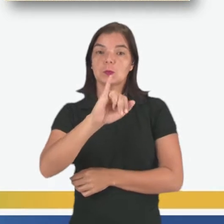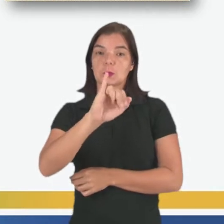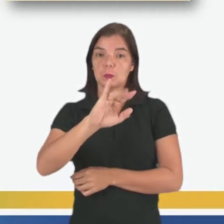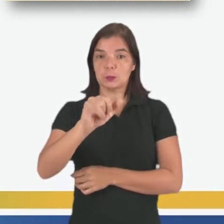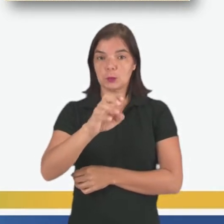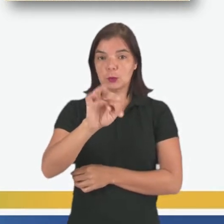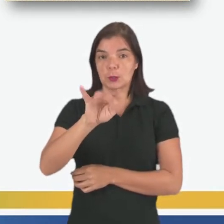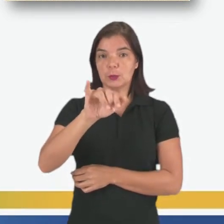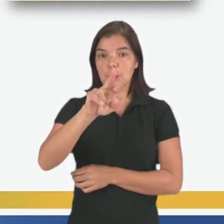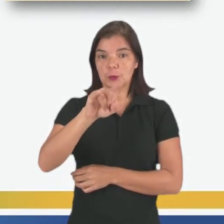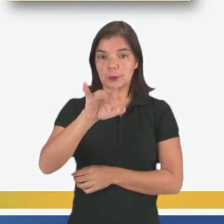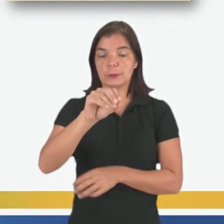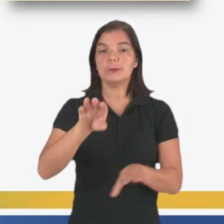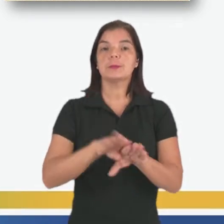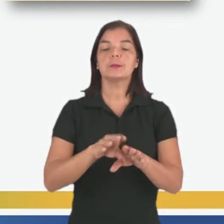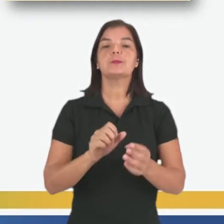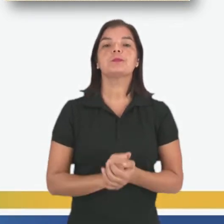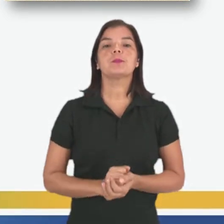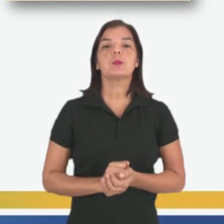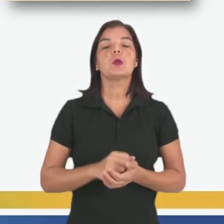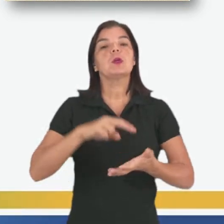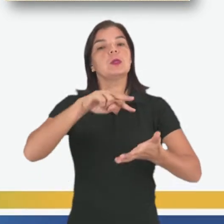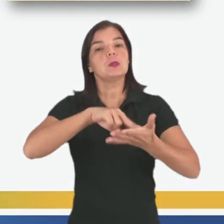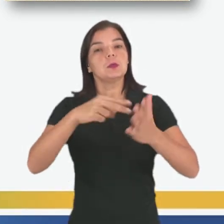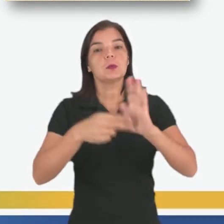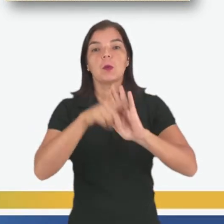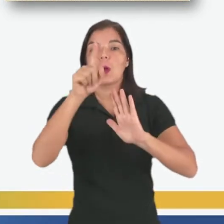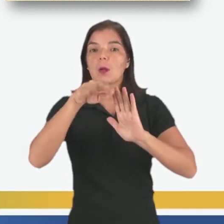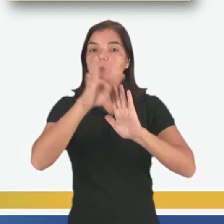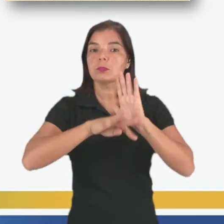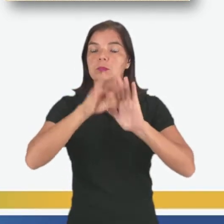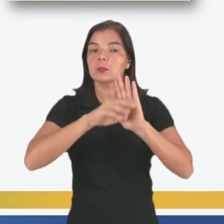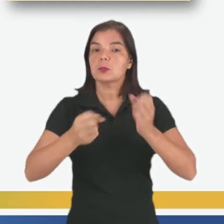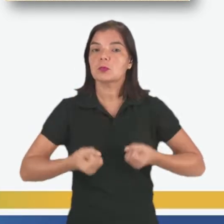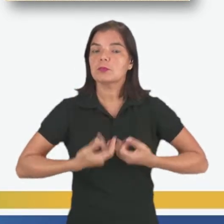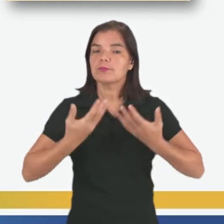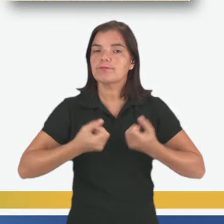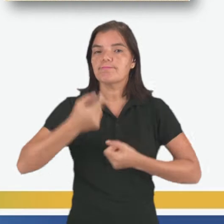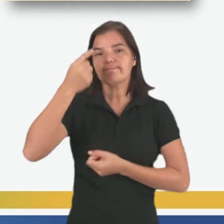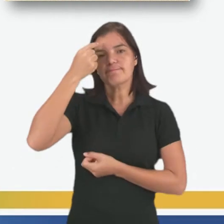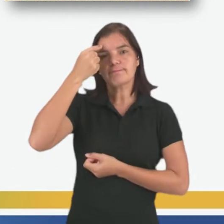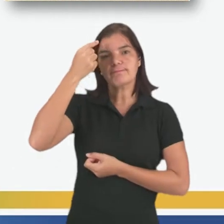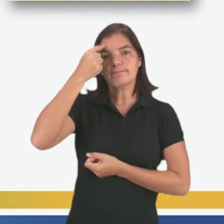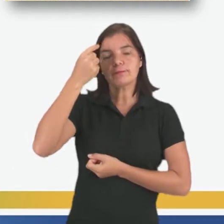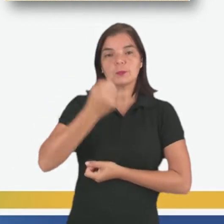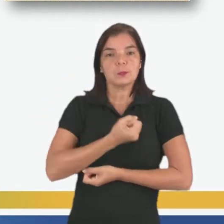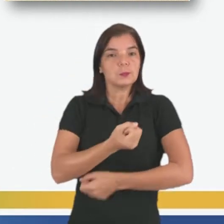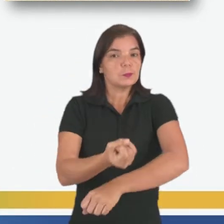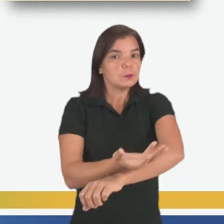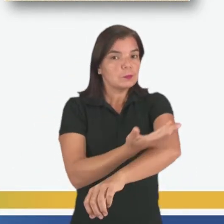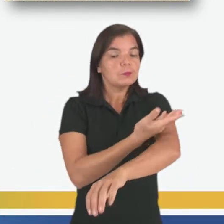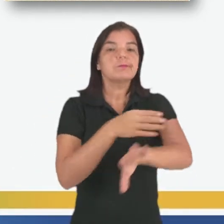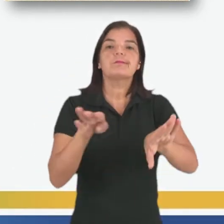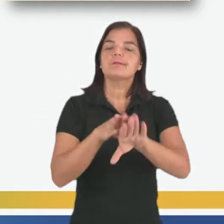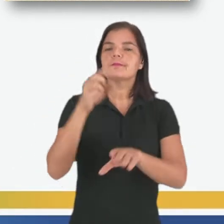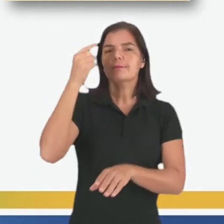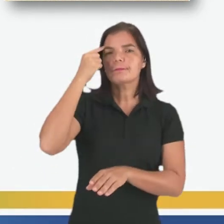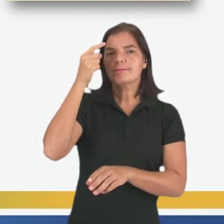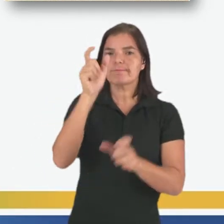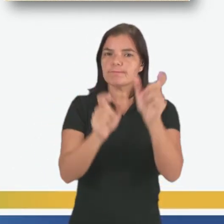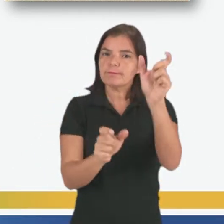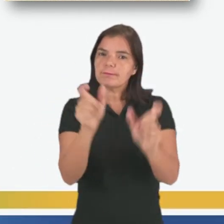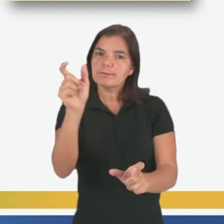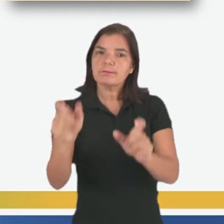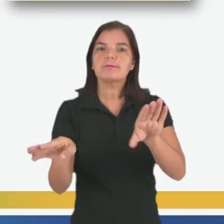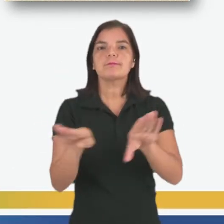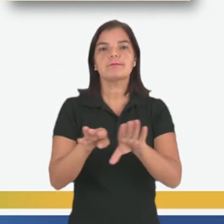texto que... o subjetivo é um texto que expressa os pensamentos, sentimentos e reflexões